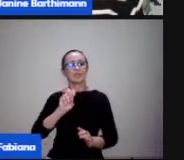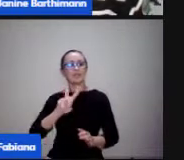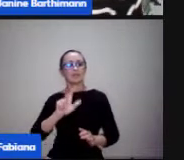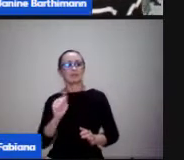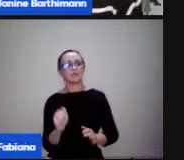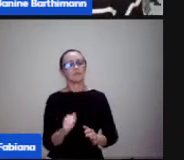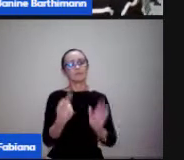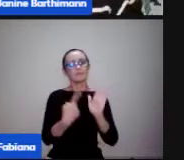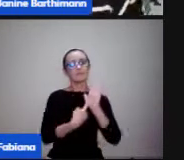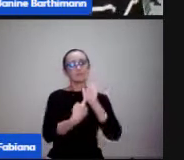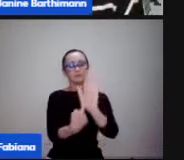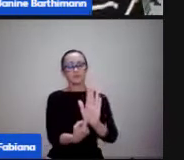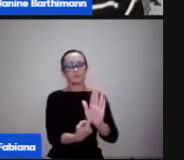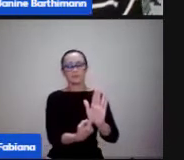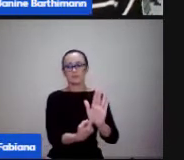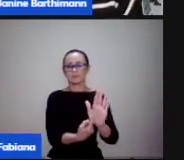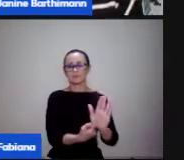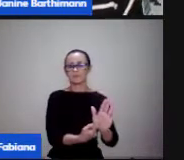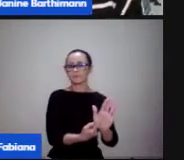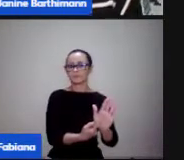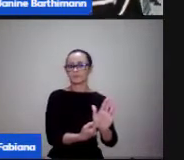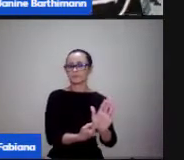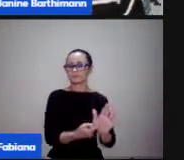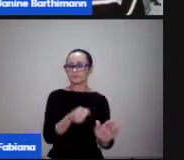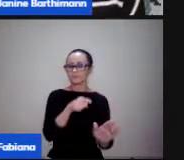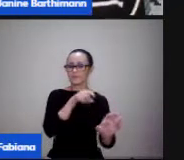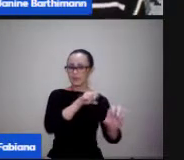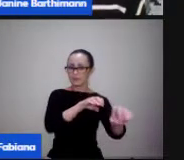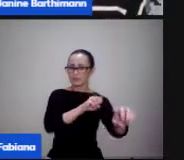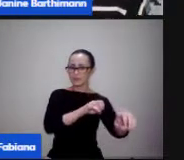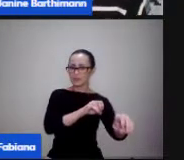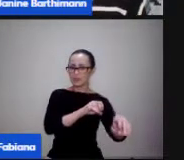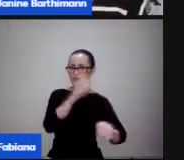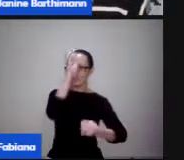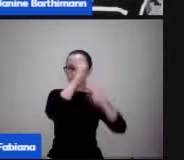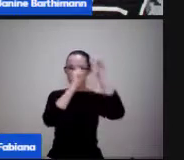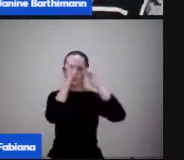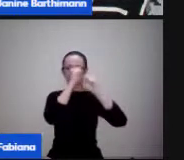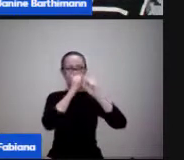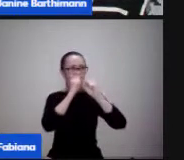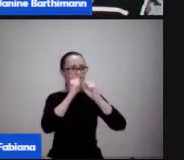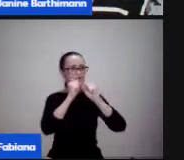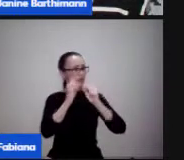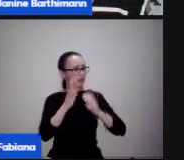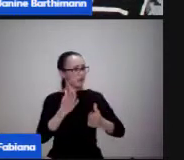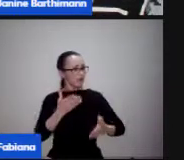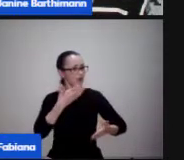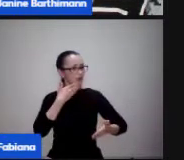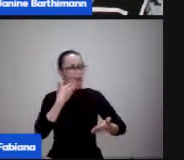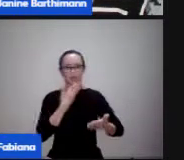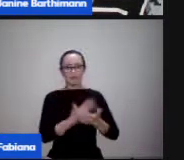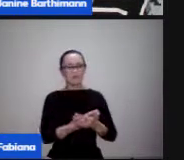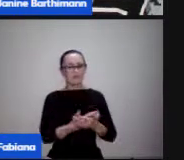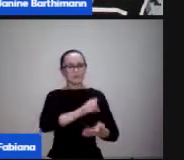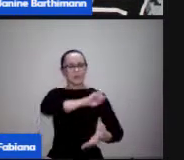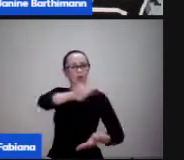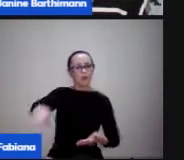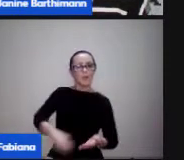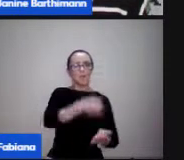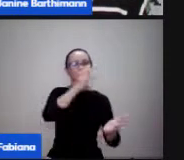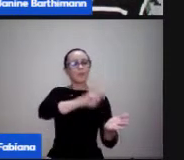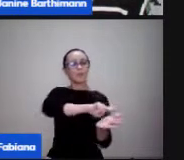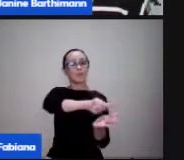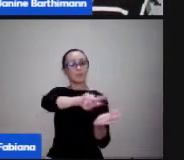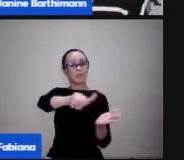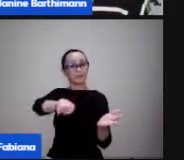que, de um lado, ensinar e aprender nunca foi tão fascinante, pelas inúmeras oportunidades